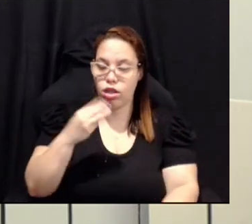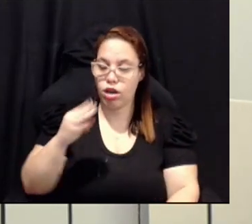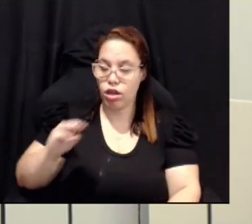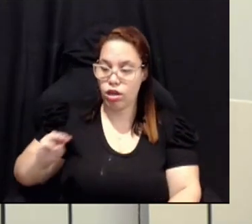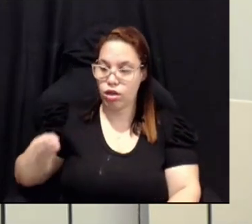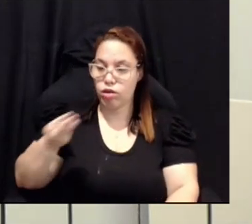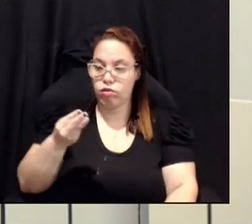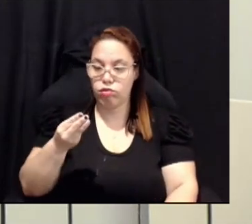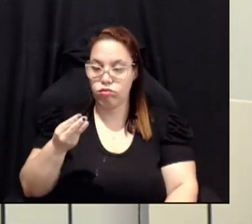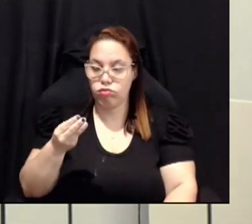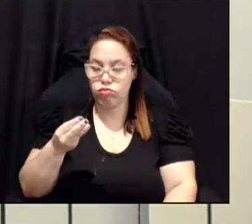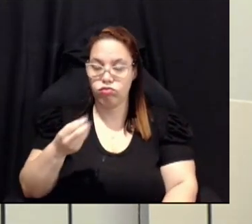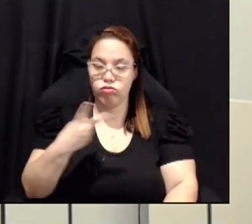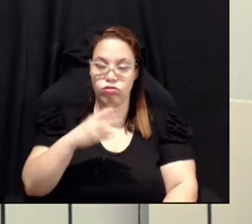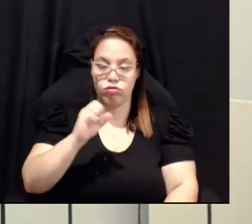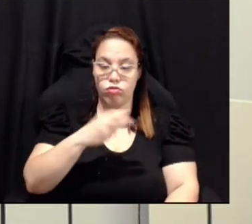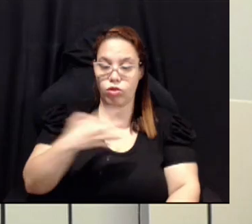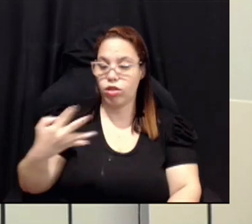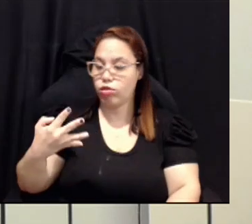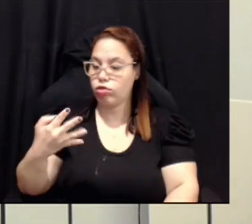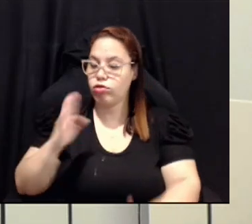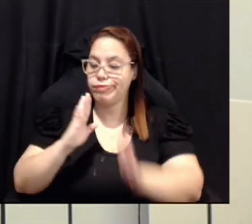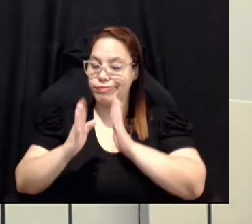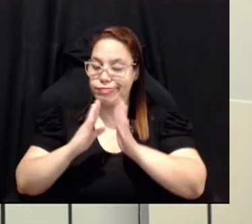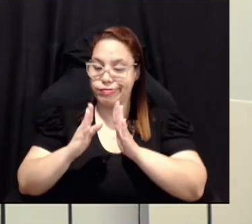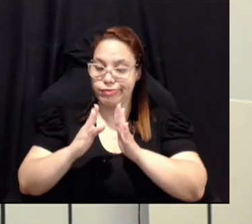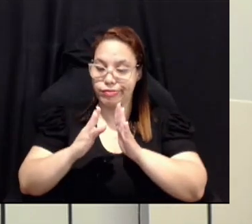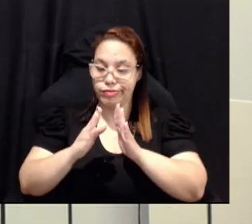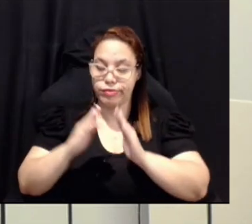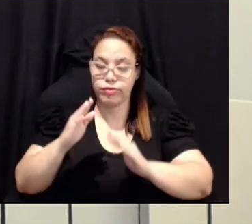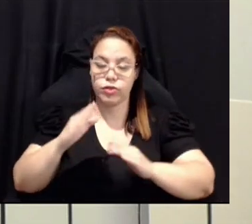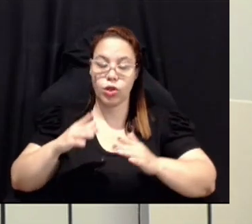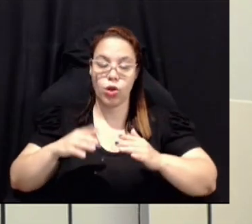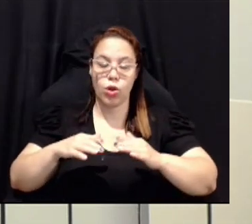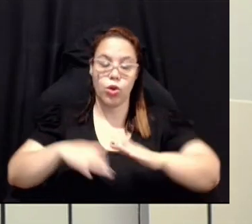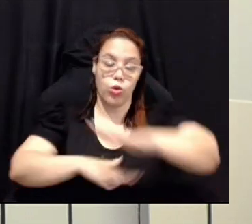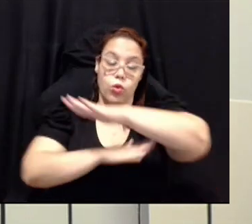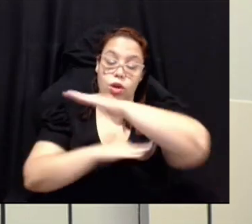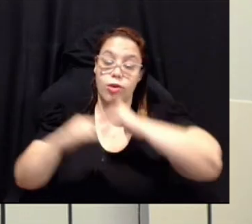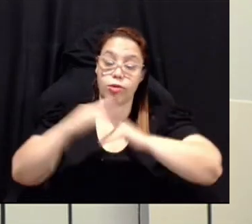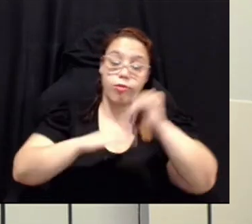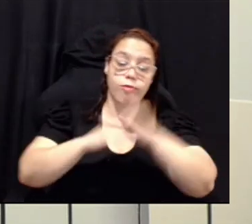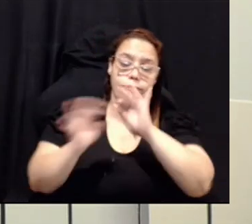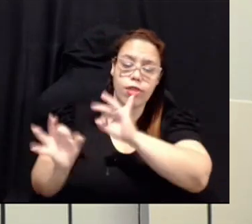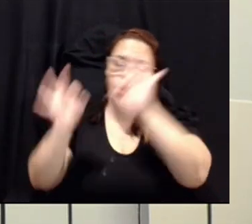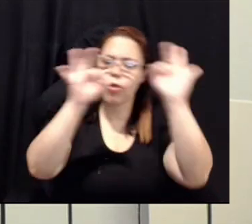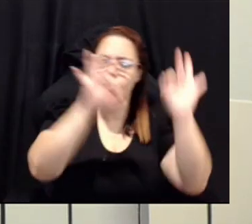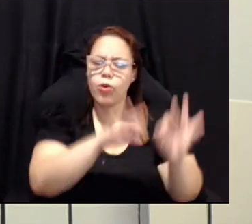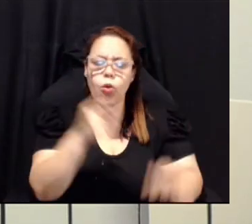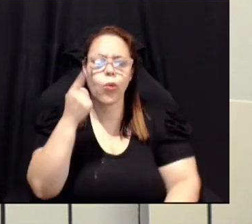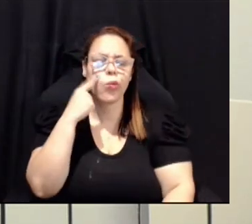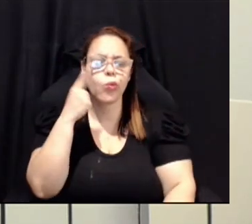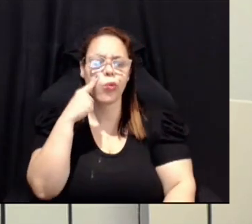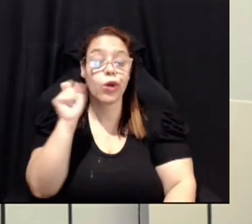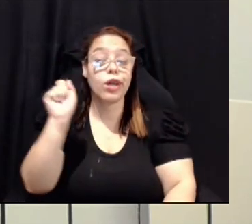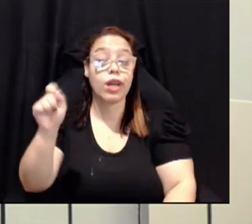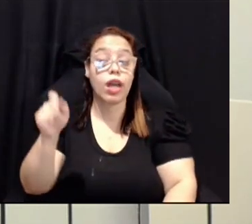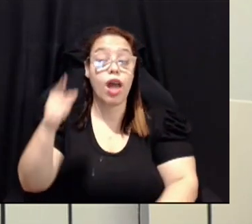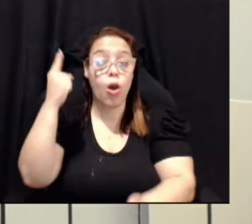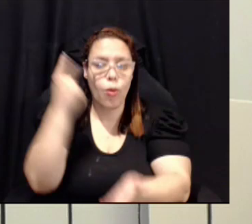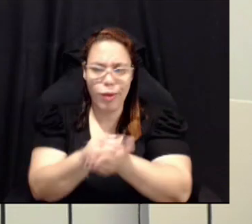em 2024. No Câmara Serviço de hoje, você que está nos acompanhando, confere quem é obrigado a